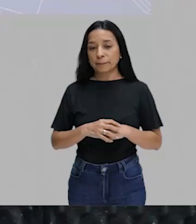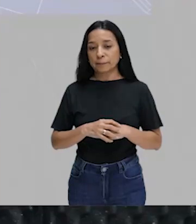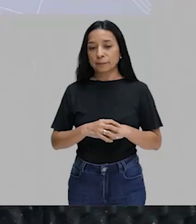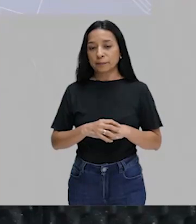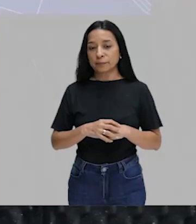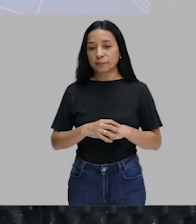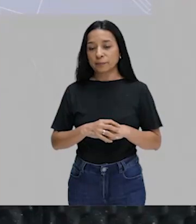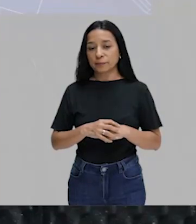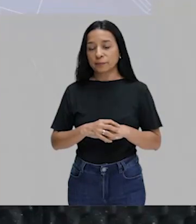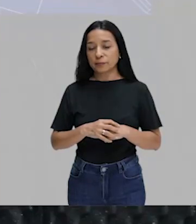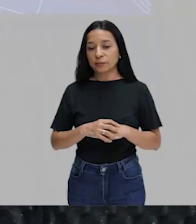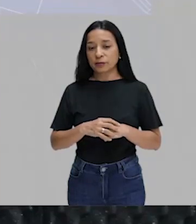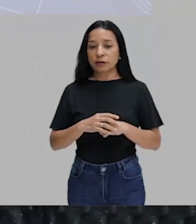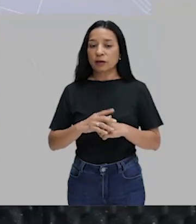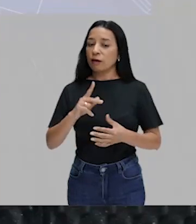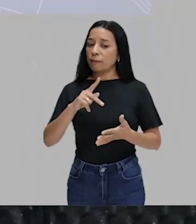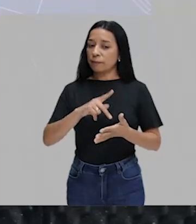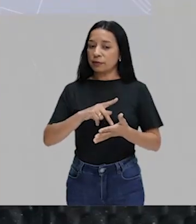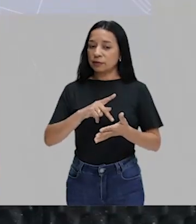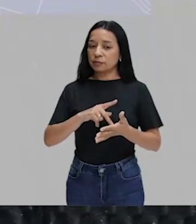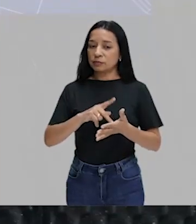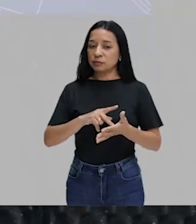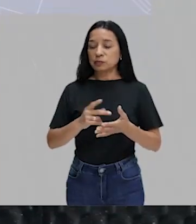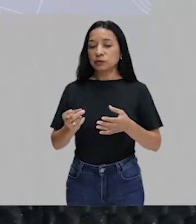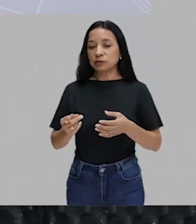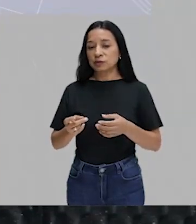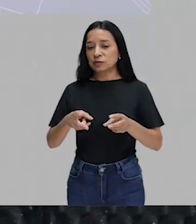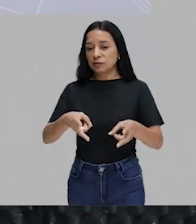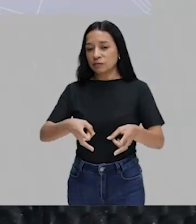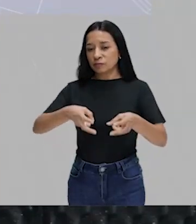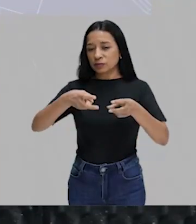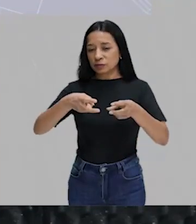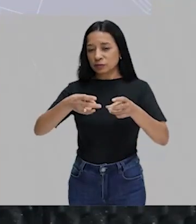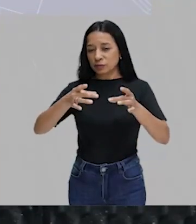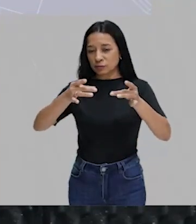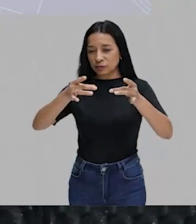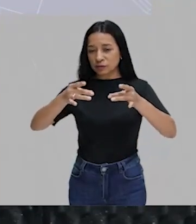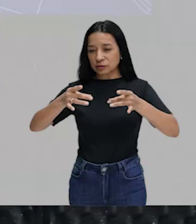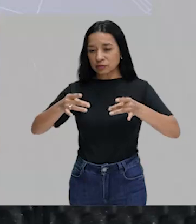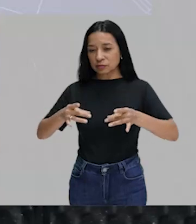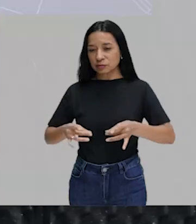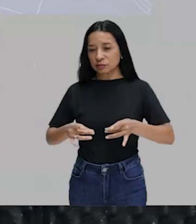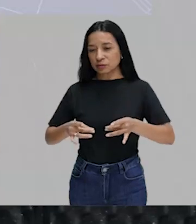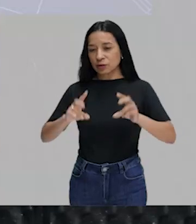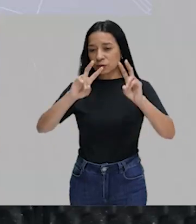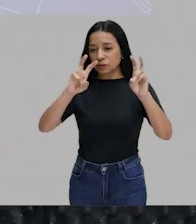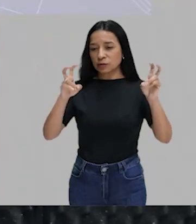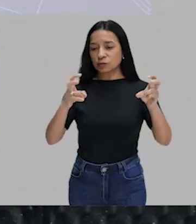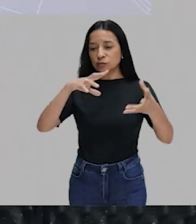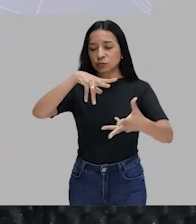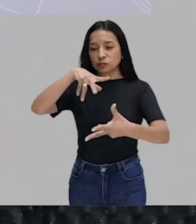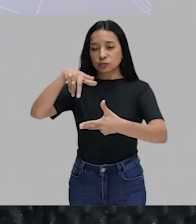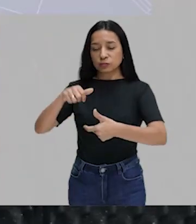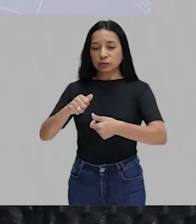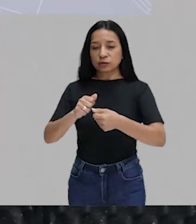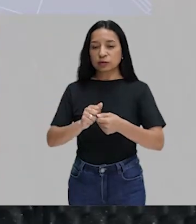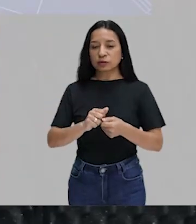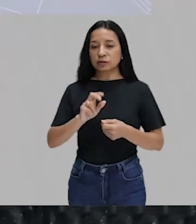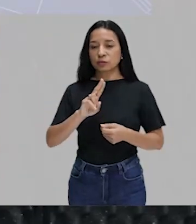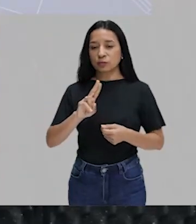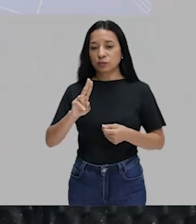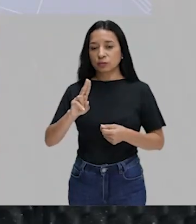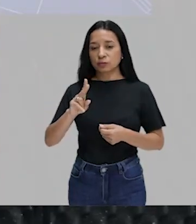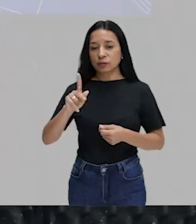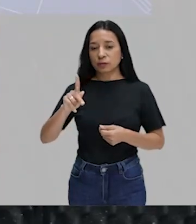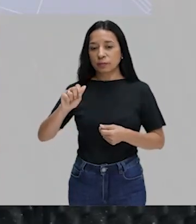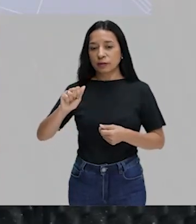predominantemente resgatando a descrição detalhada de assuntos universais. O nome